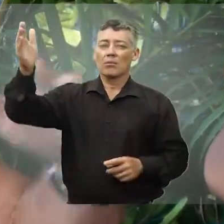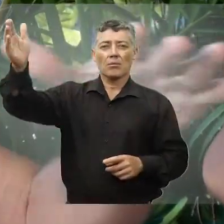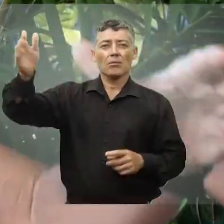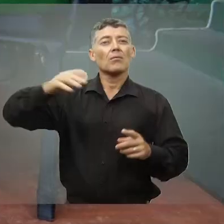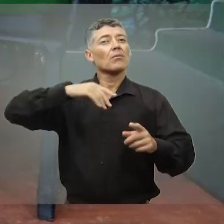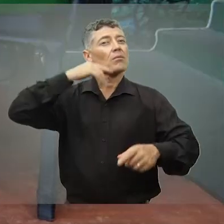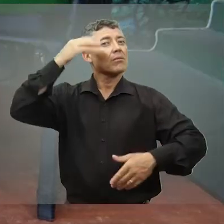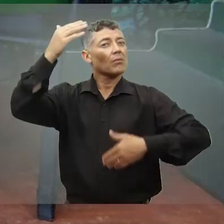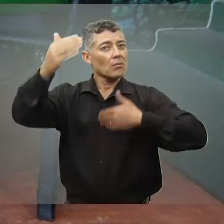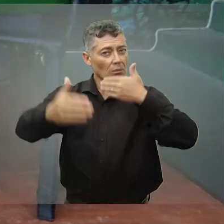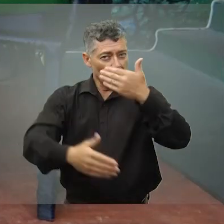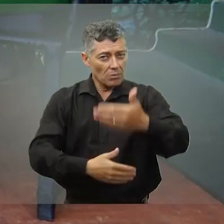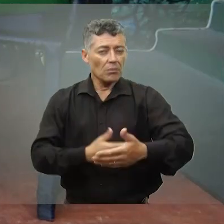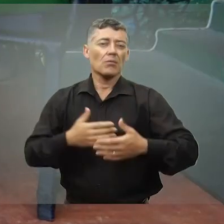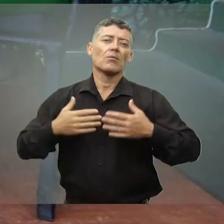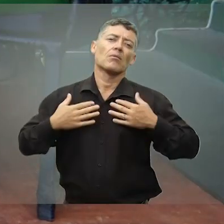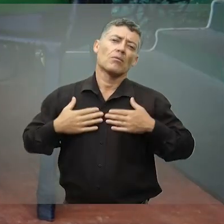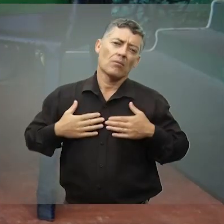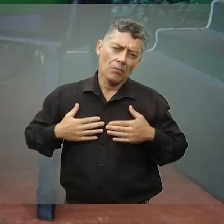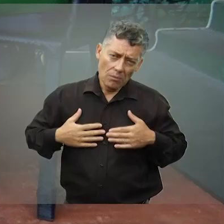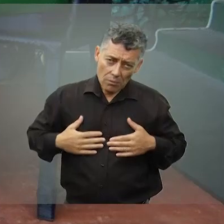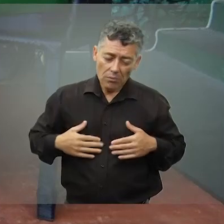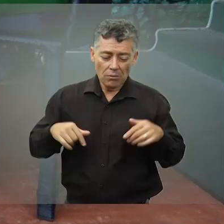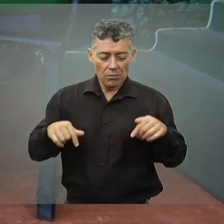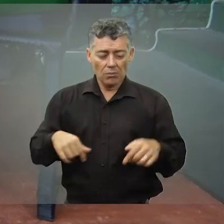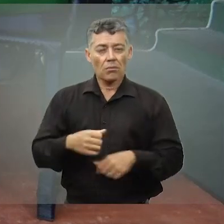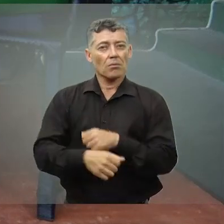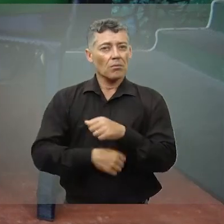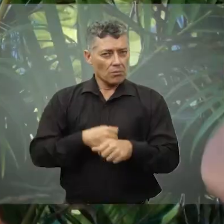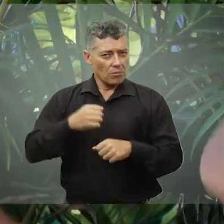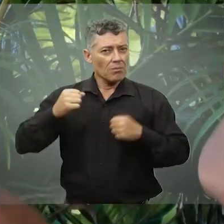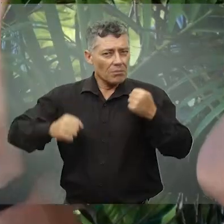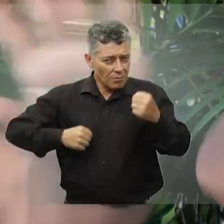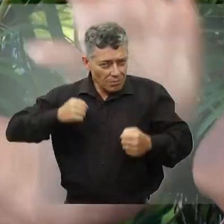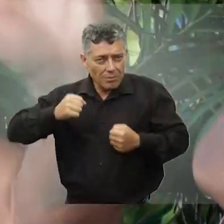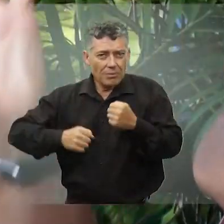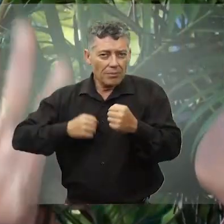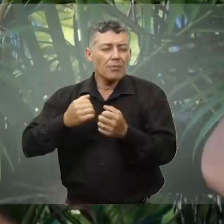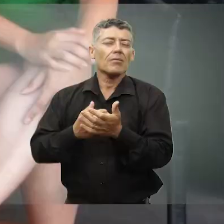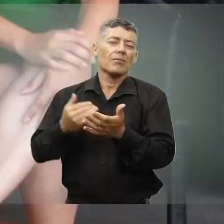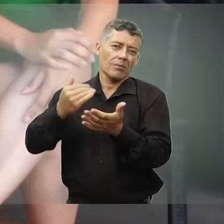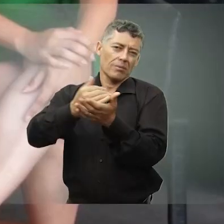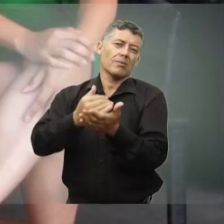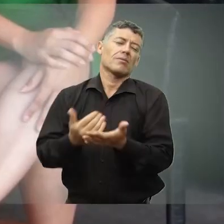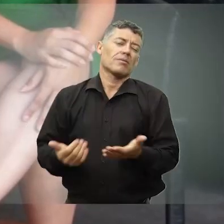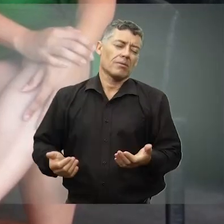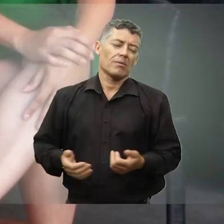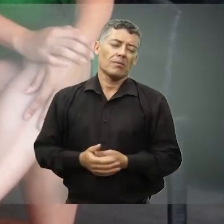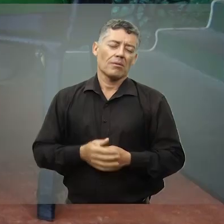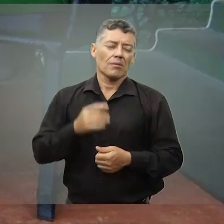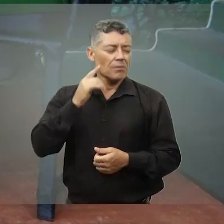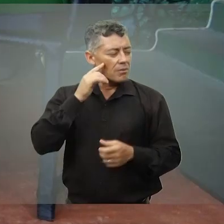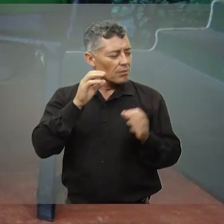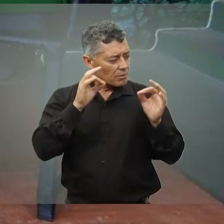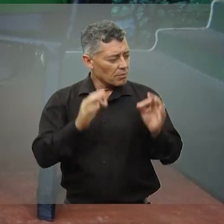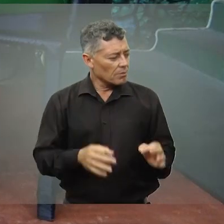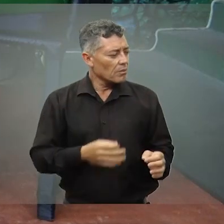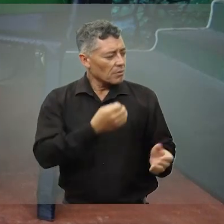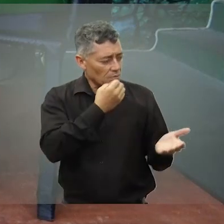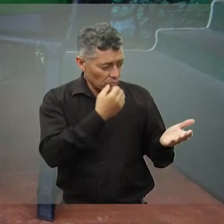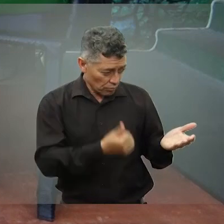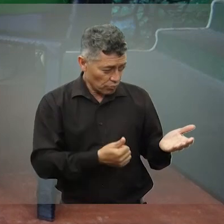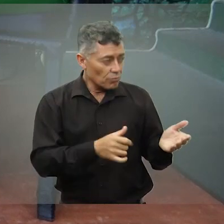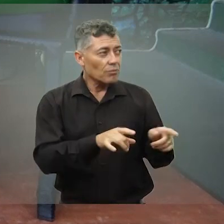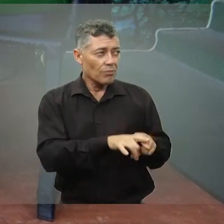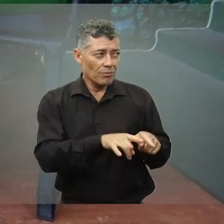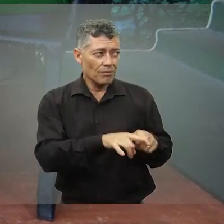gente dá uma relaxada. Mas esse ano eu espero correr mais. Eu quero voltar à corrida, com certeza. Que bom, e é isso mesmo. Você que já